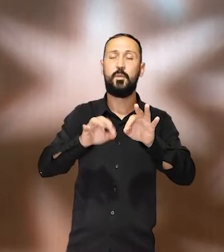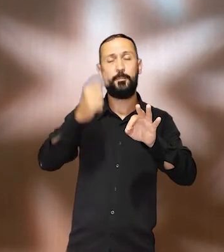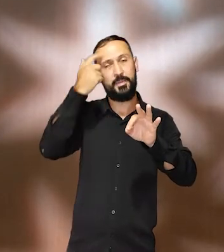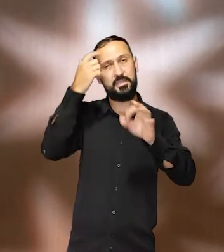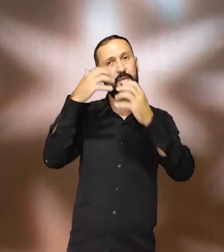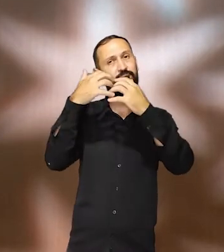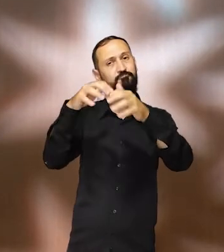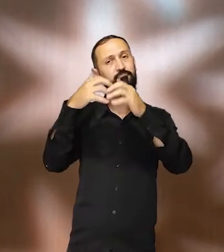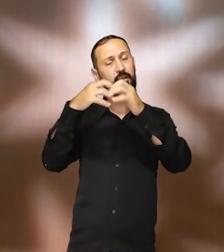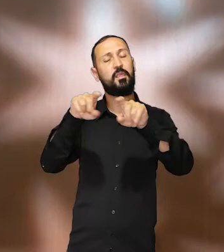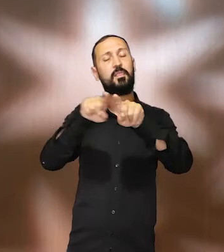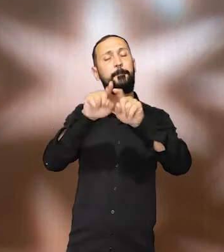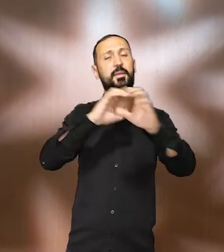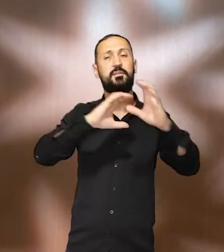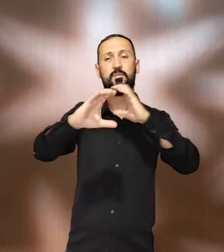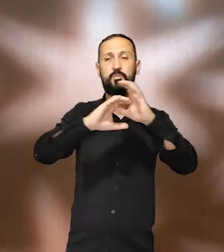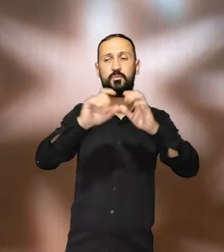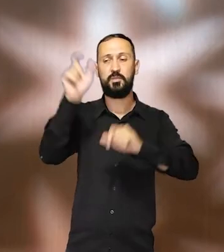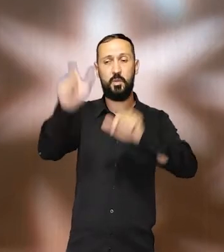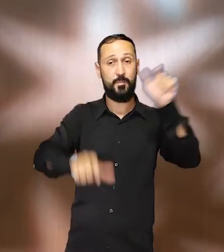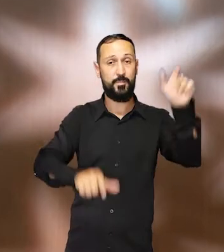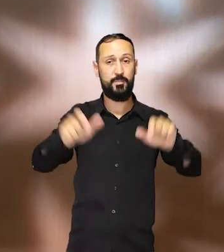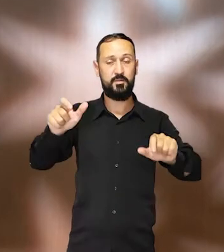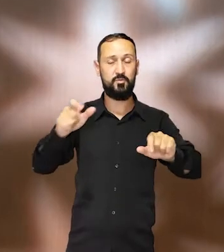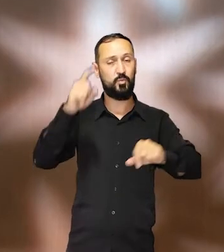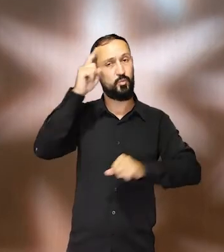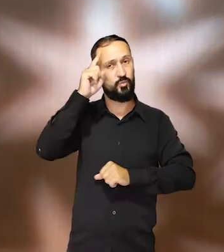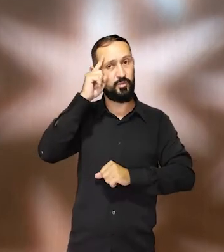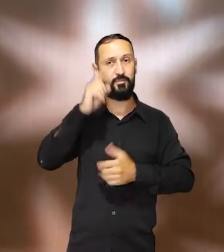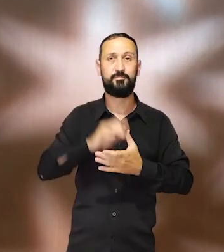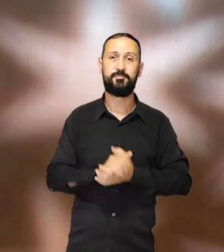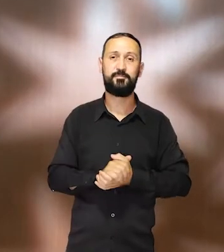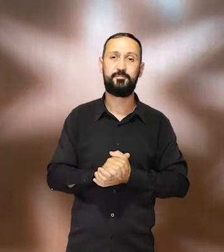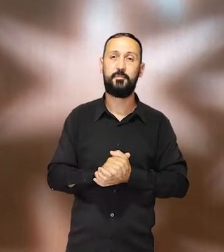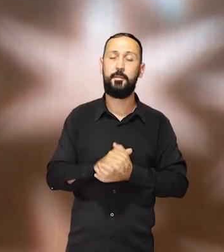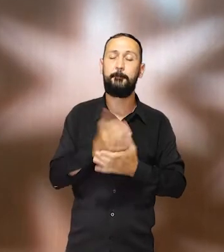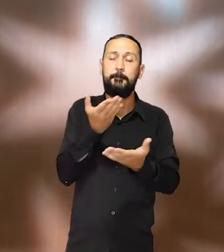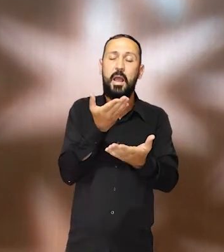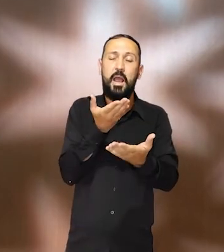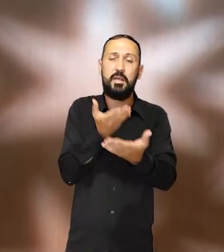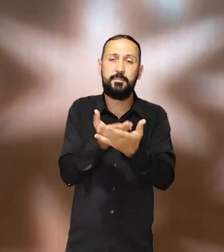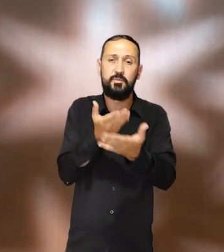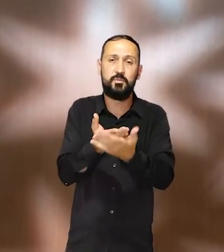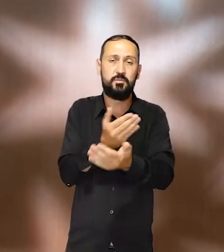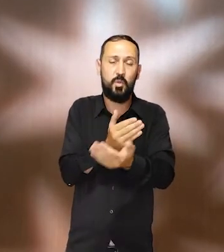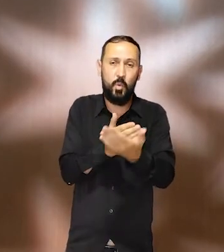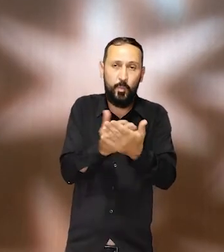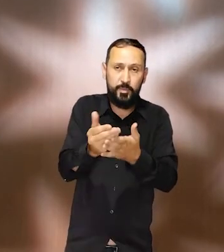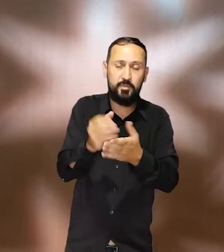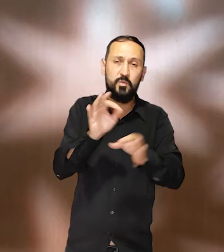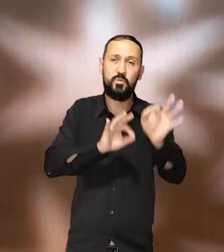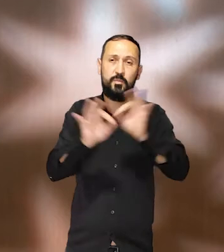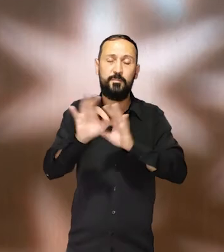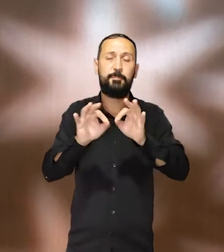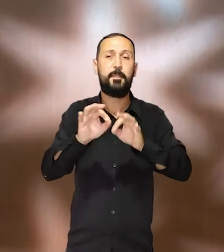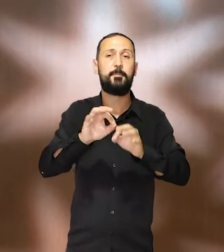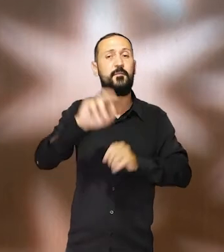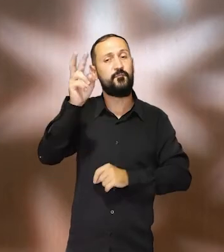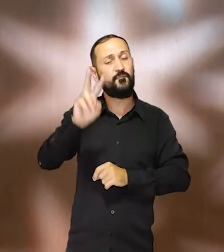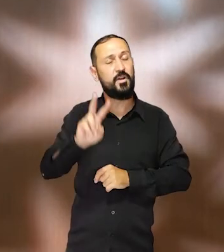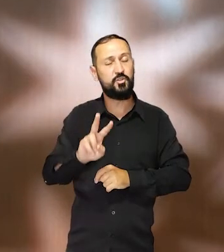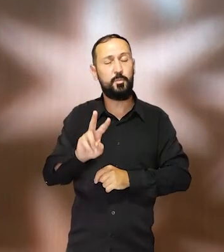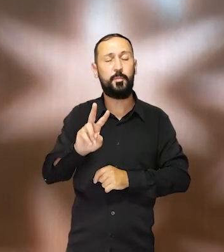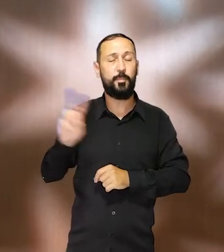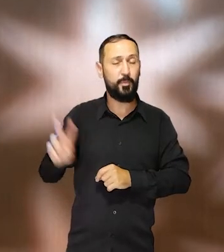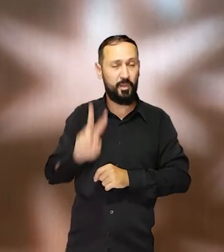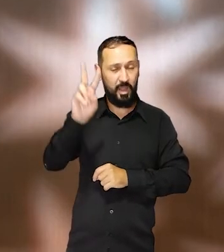um raciocínio textual e até mesmo na comunicação com outras pessoas no dia a dia. Para estudantes que estão em fase de preparação